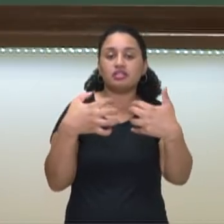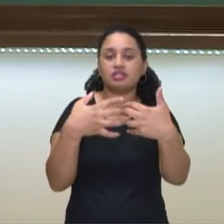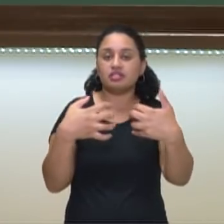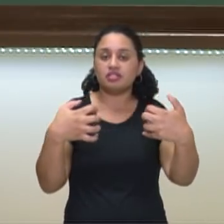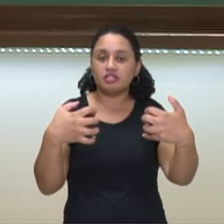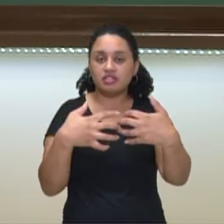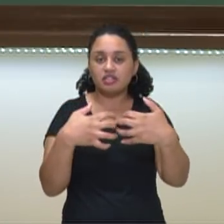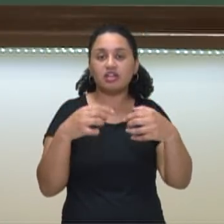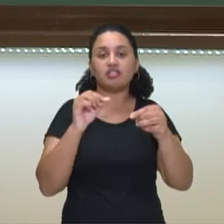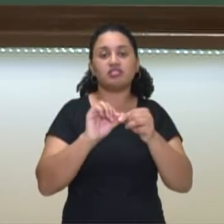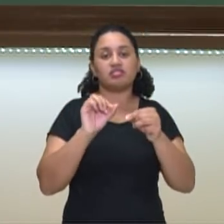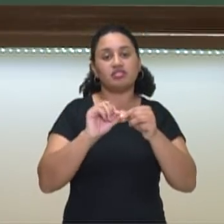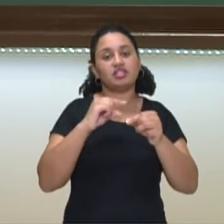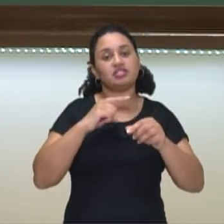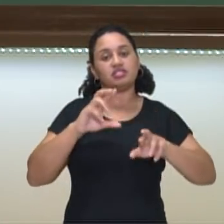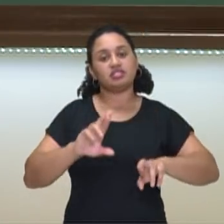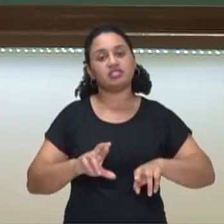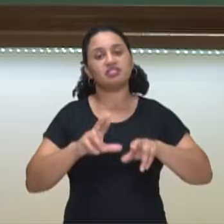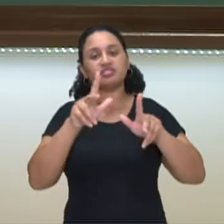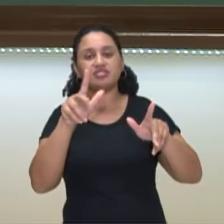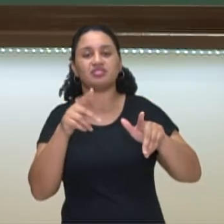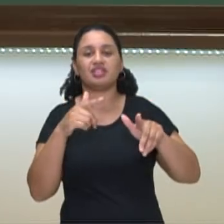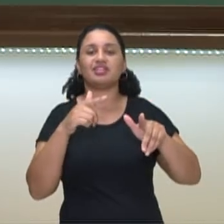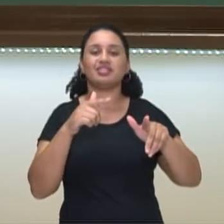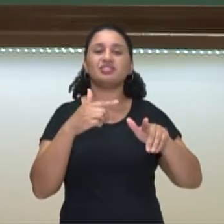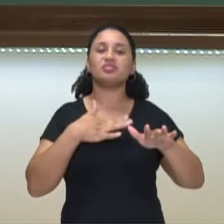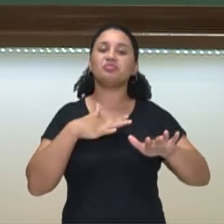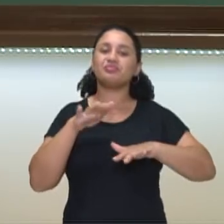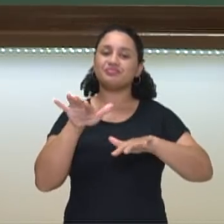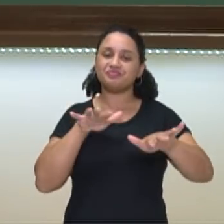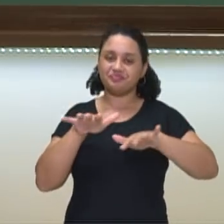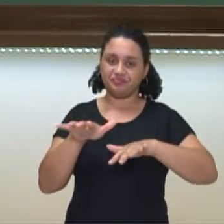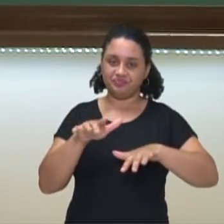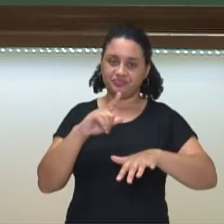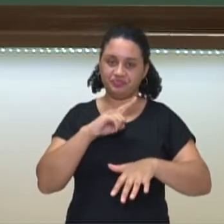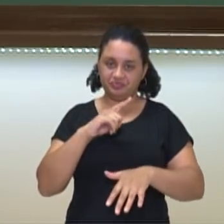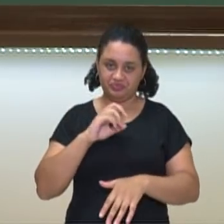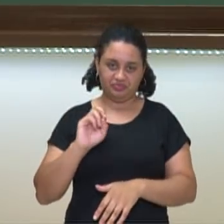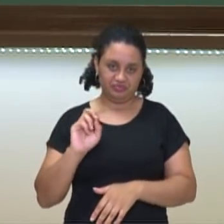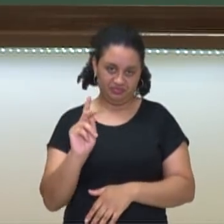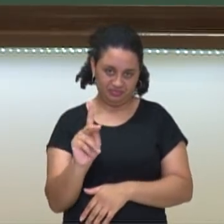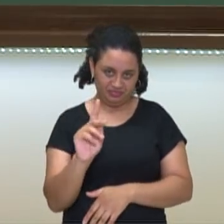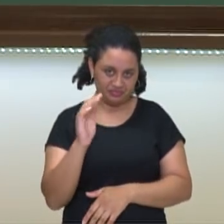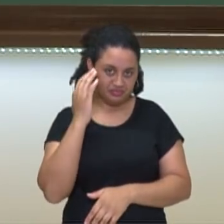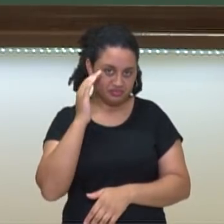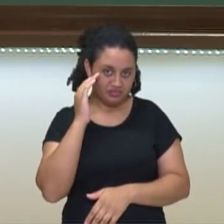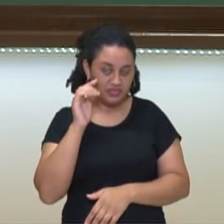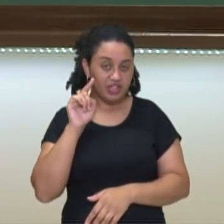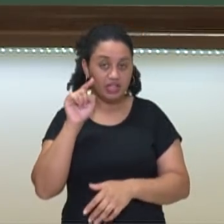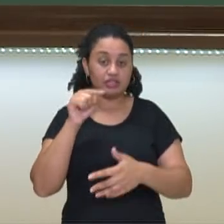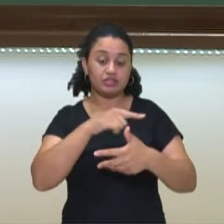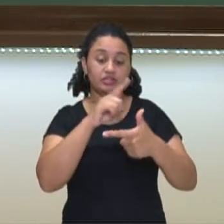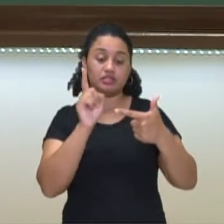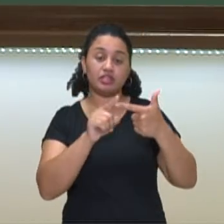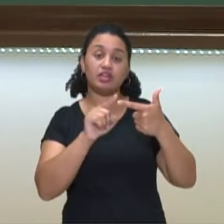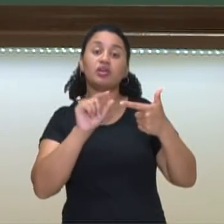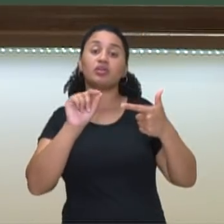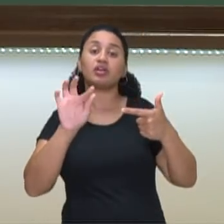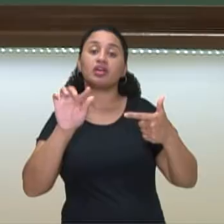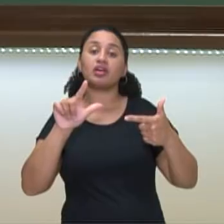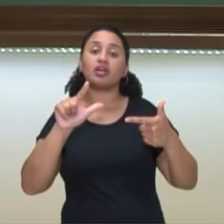essa diferença nas minhas movimentações, ok? Este é o fluxo